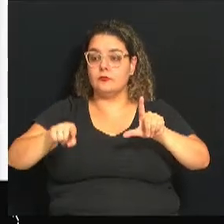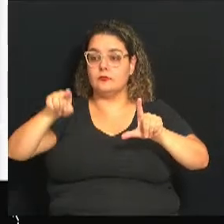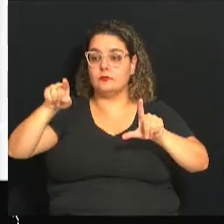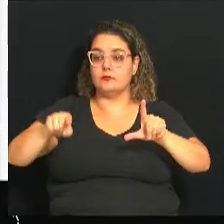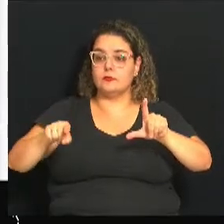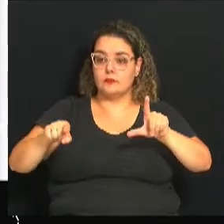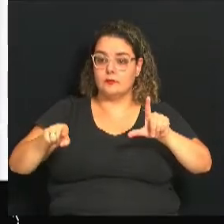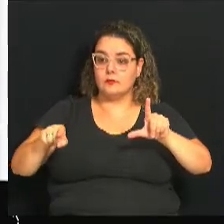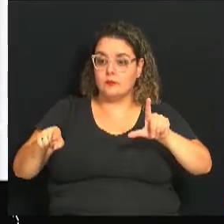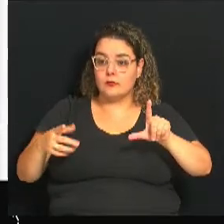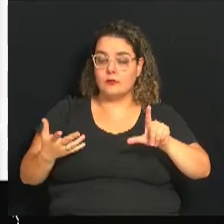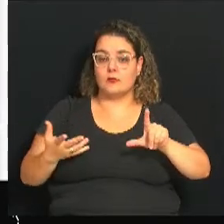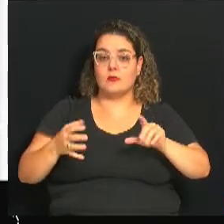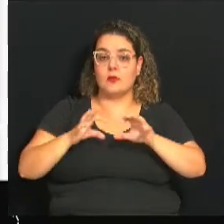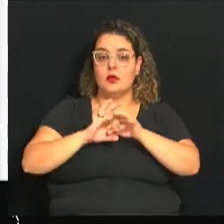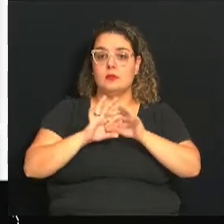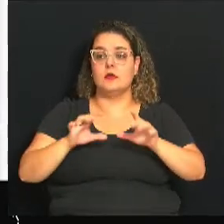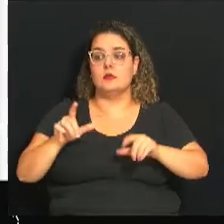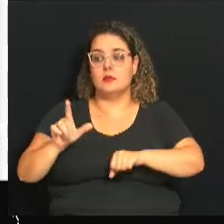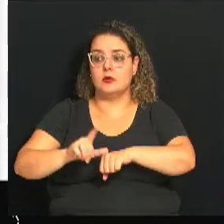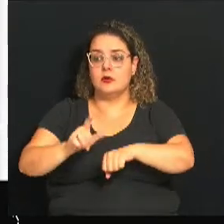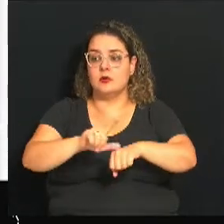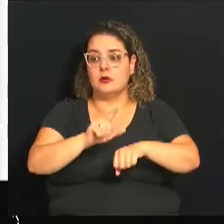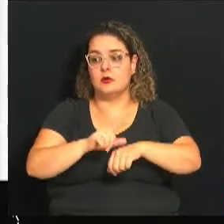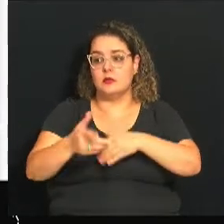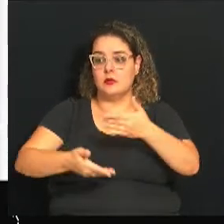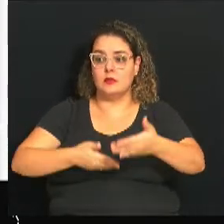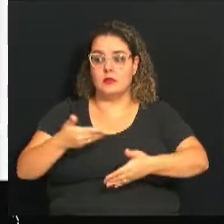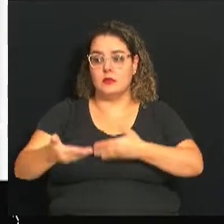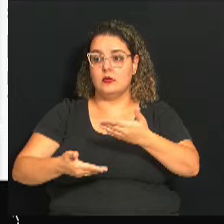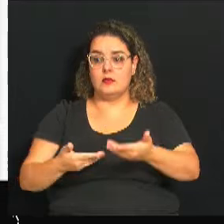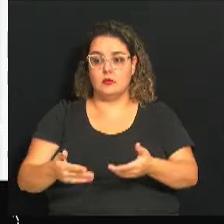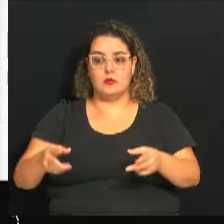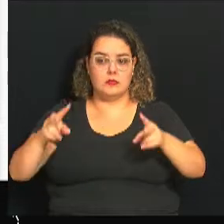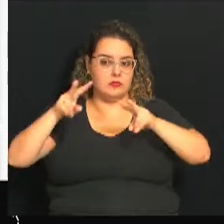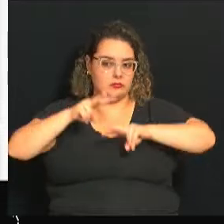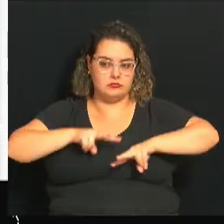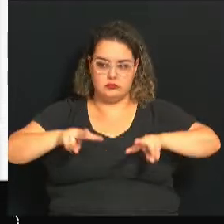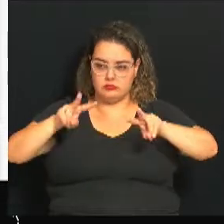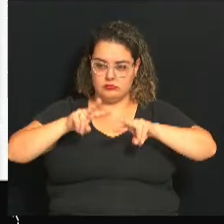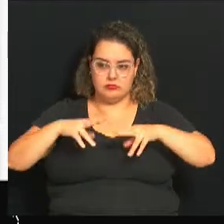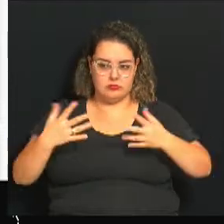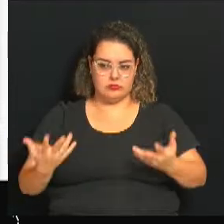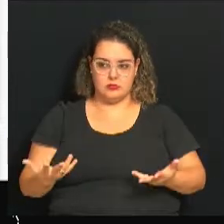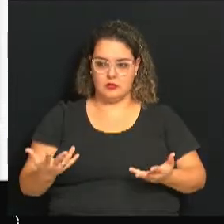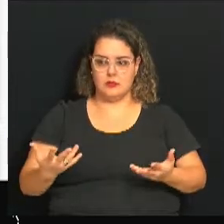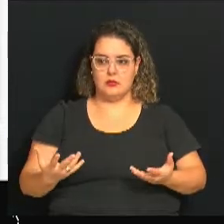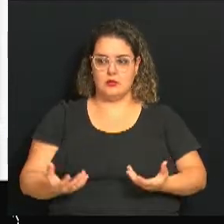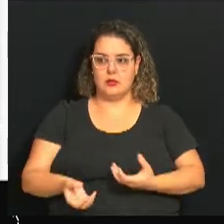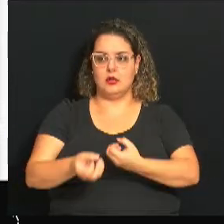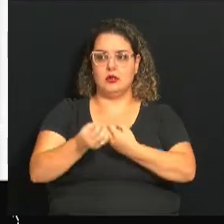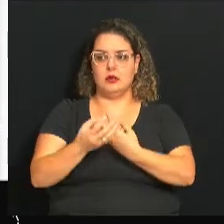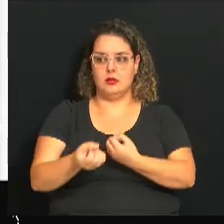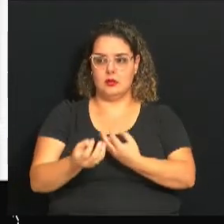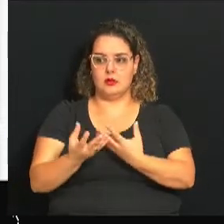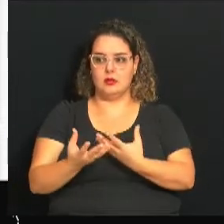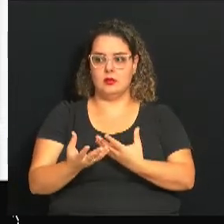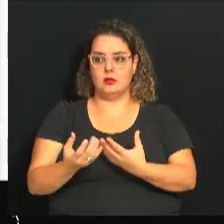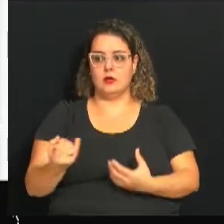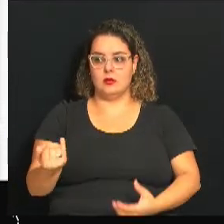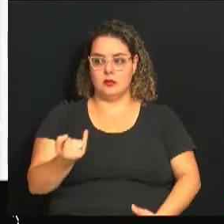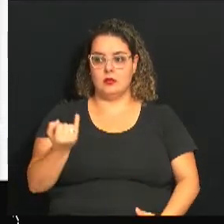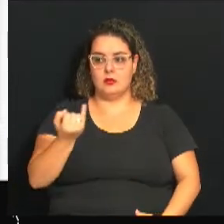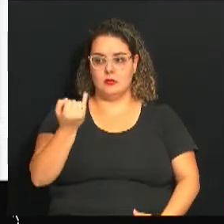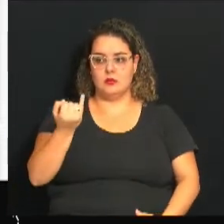permitidos para comércio e serviço. Houve um declínio muito grande, isso é notório, por mais que a gente trouxe o dado, mas acho que é importante